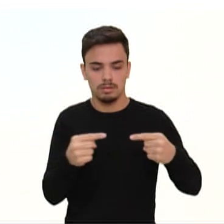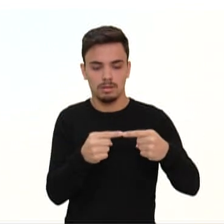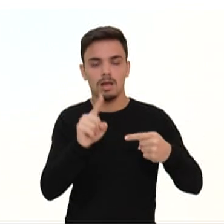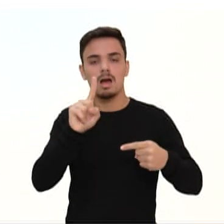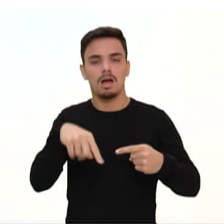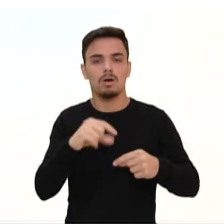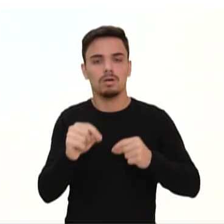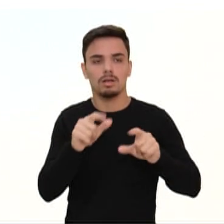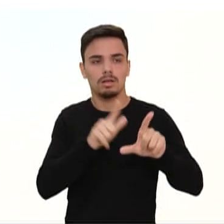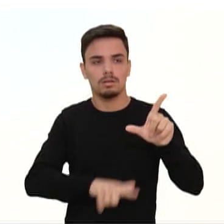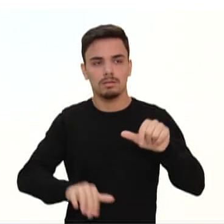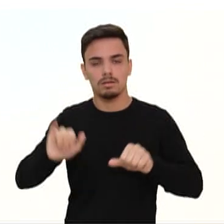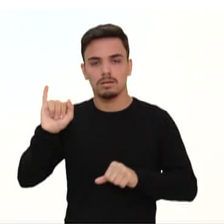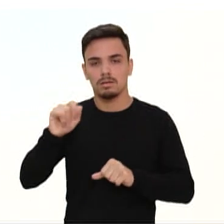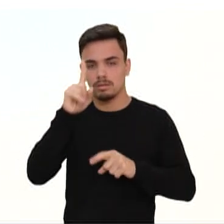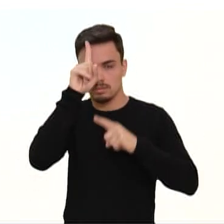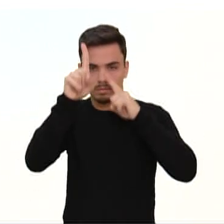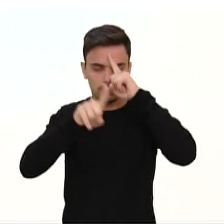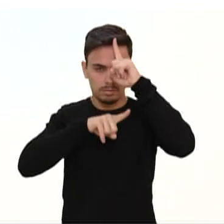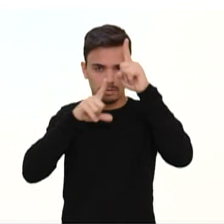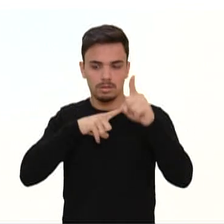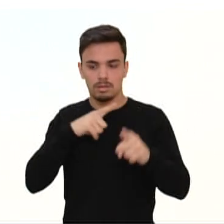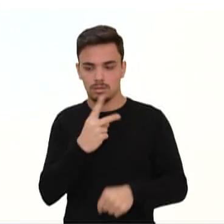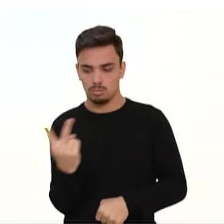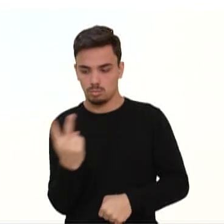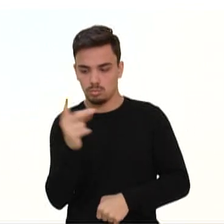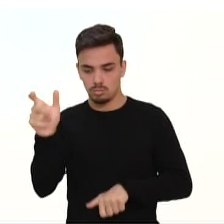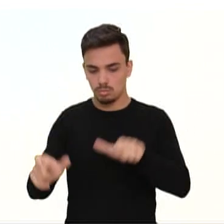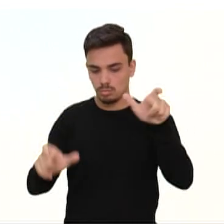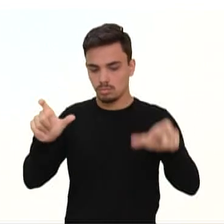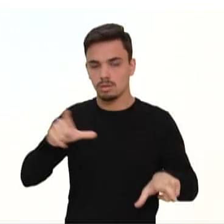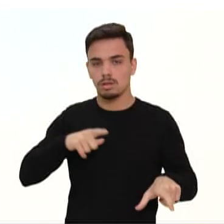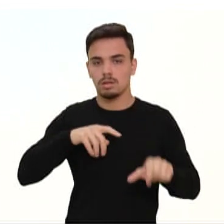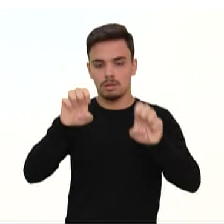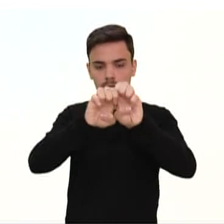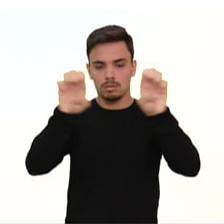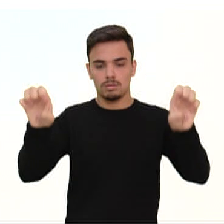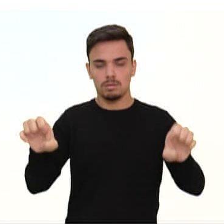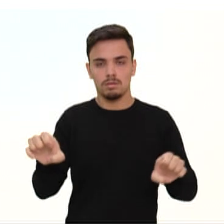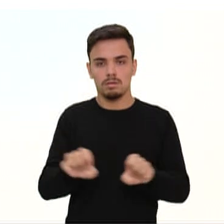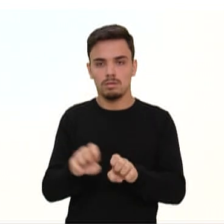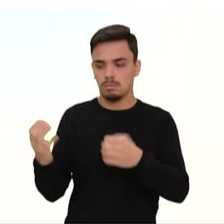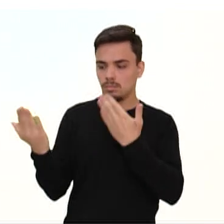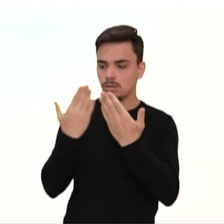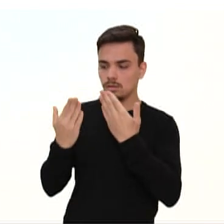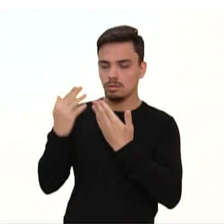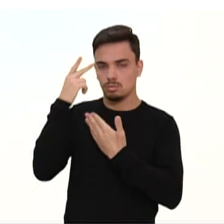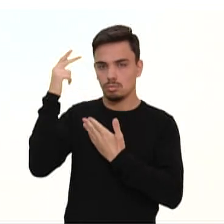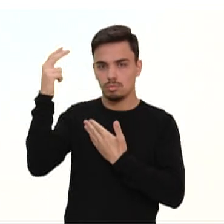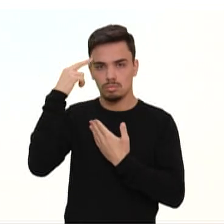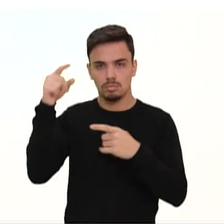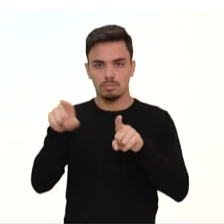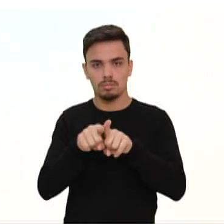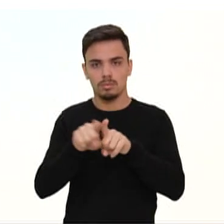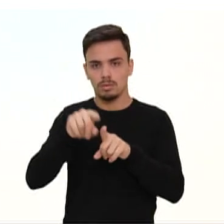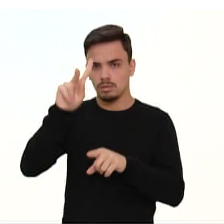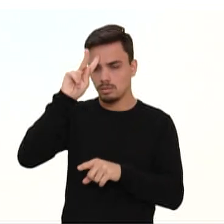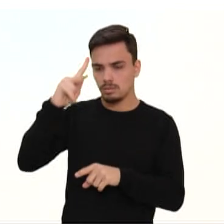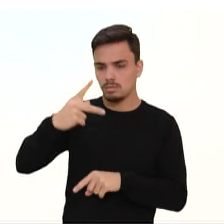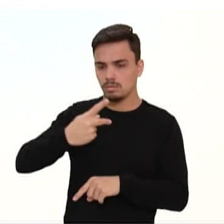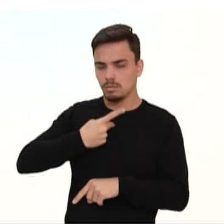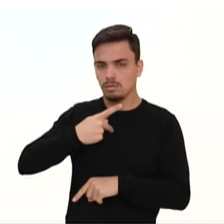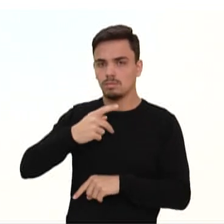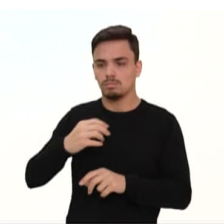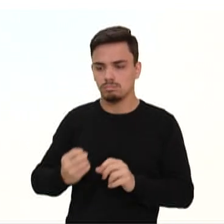a ideia presente nos dois pensadores de que existe uma estrutura psíquica comum, id, ego e superego,